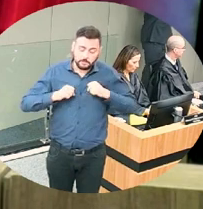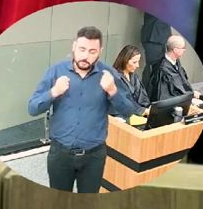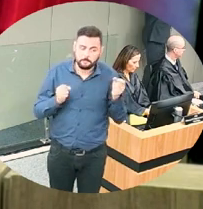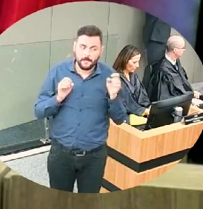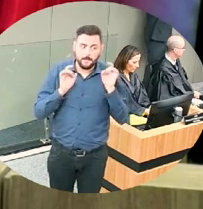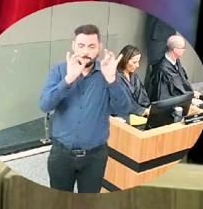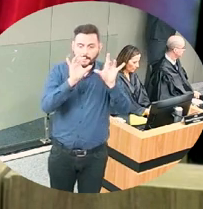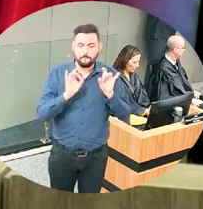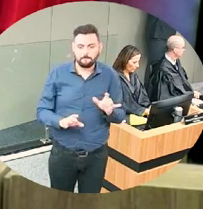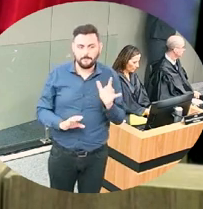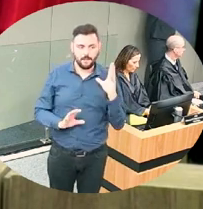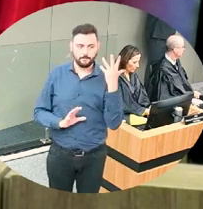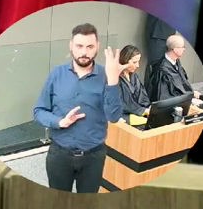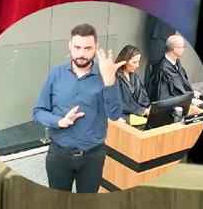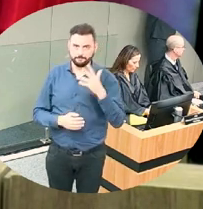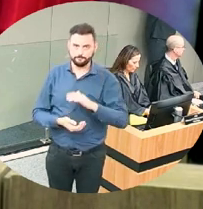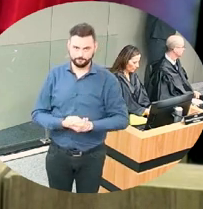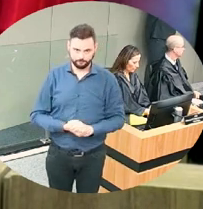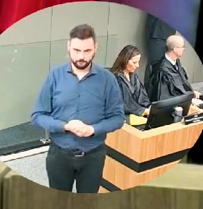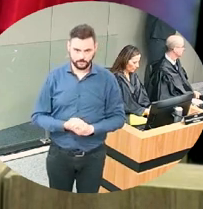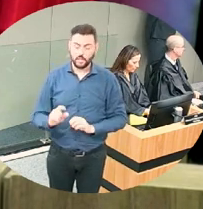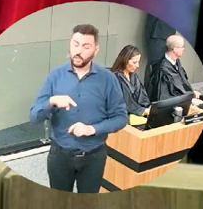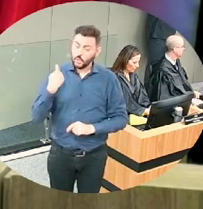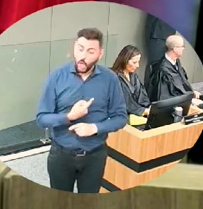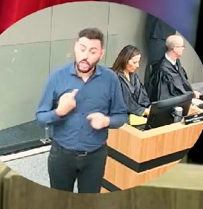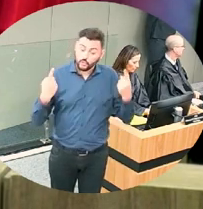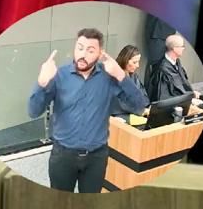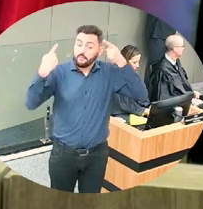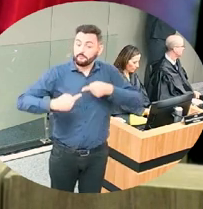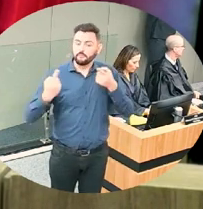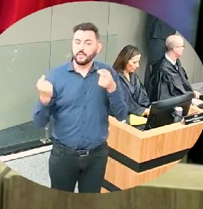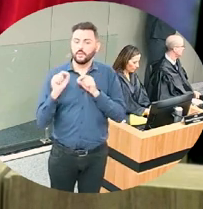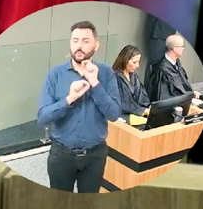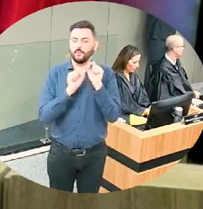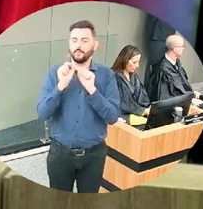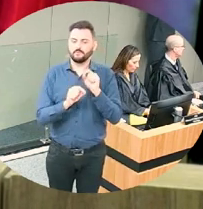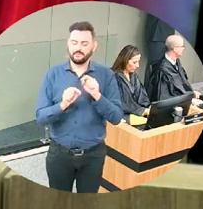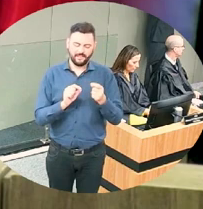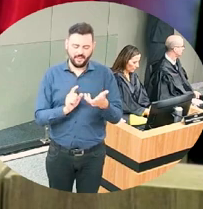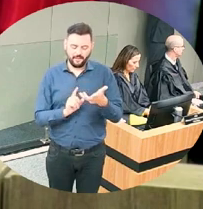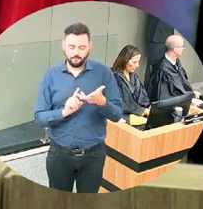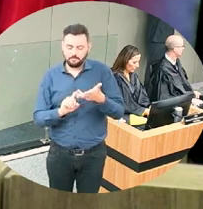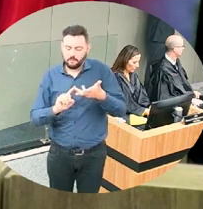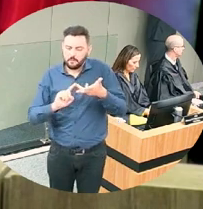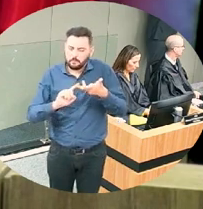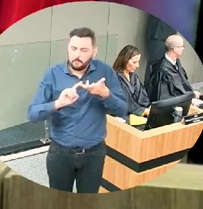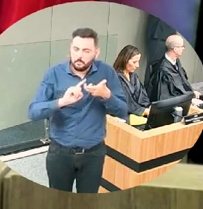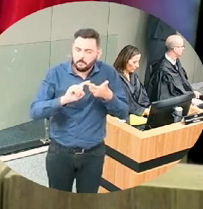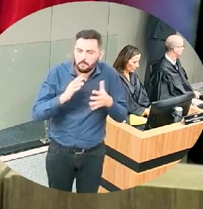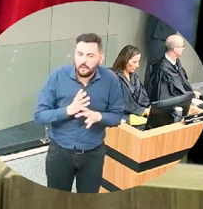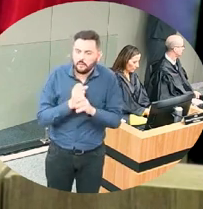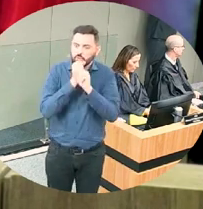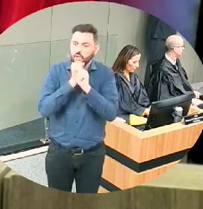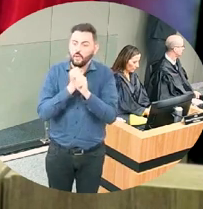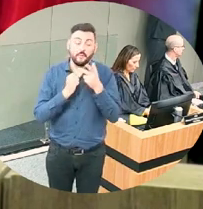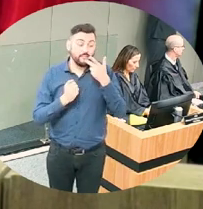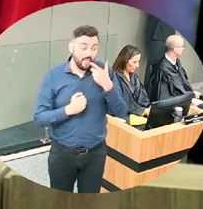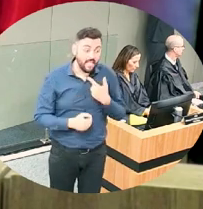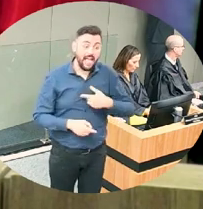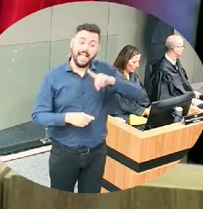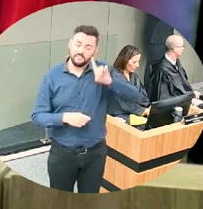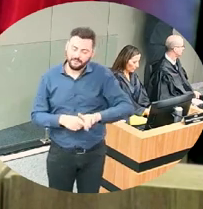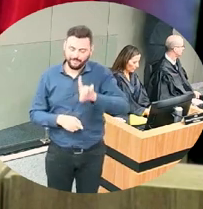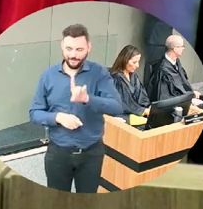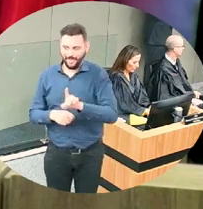aqui um grande jurista italiano Norberto Bobbio o desafio de nossa época não é apenas enumerar ou justificar direitos mas